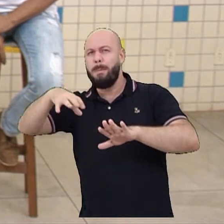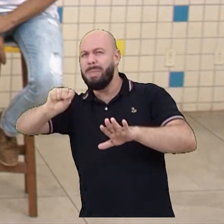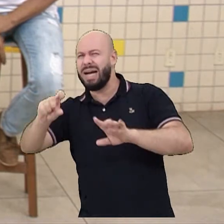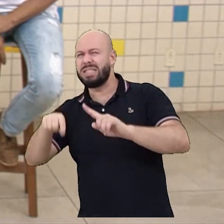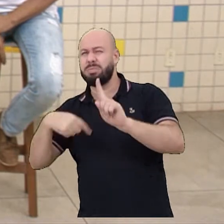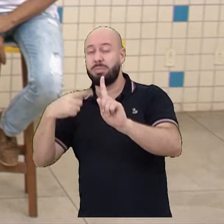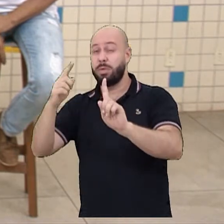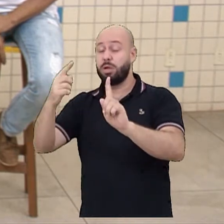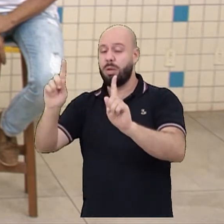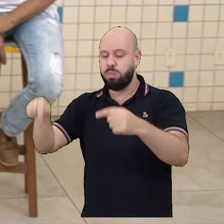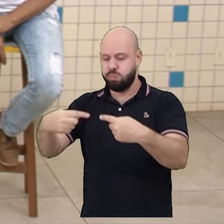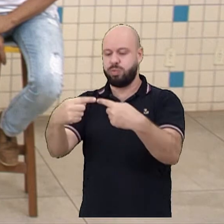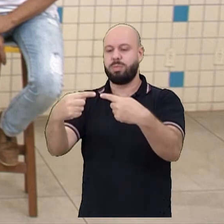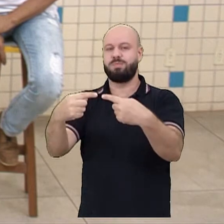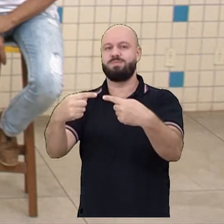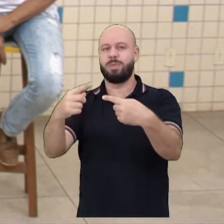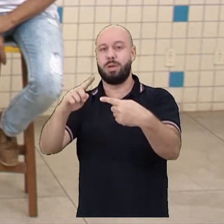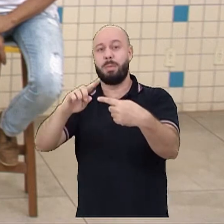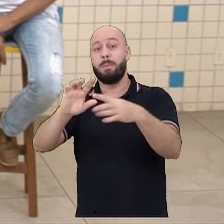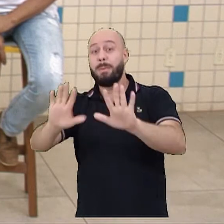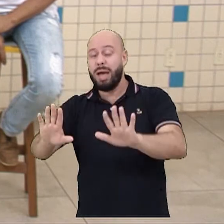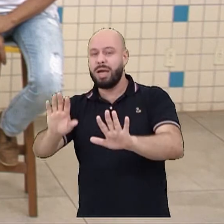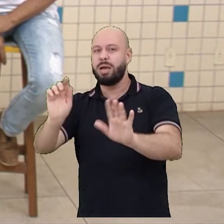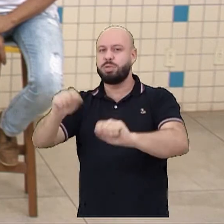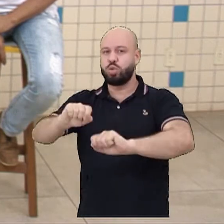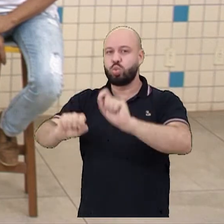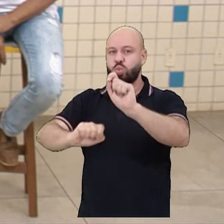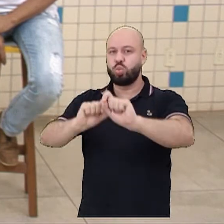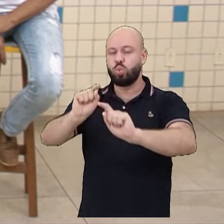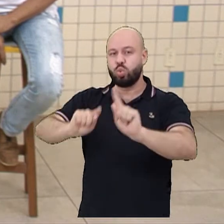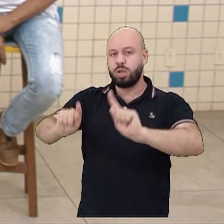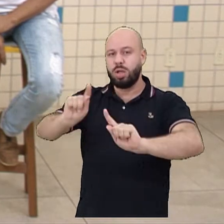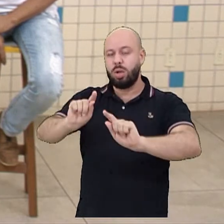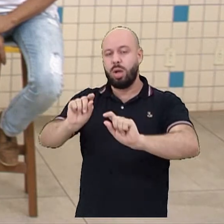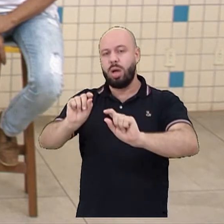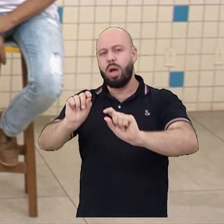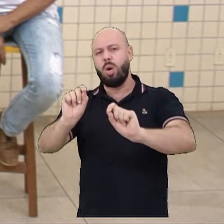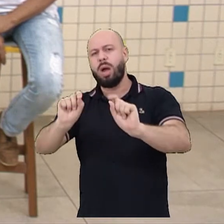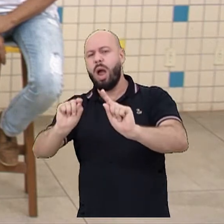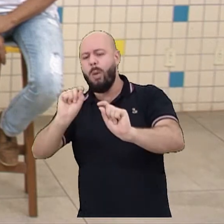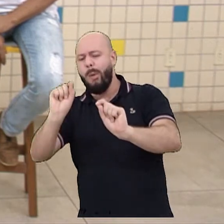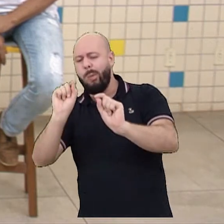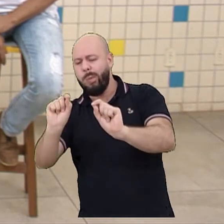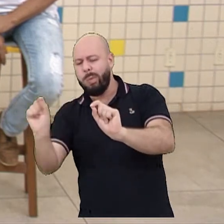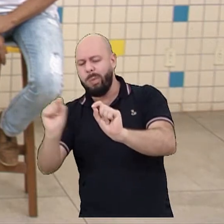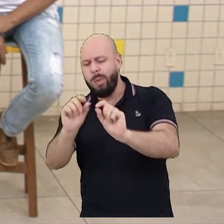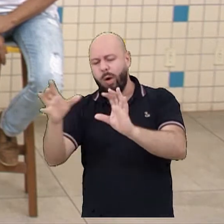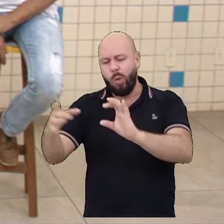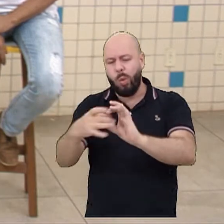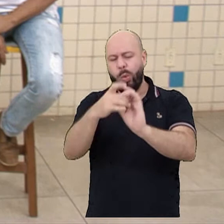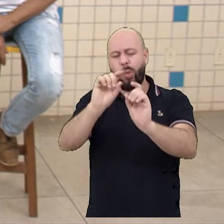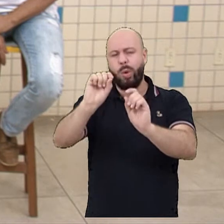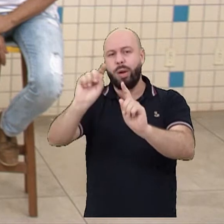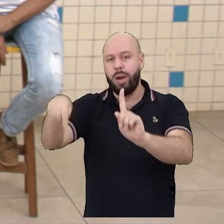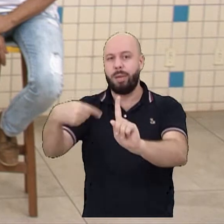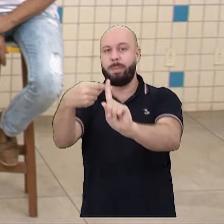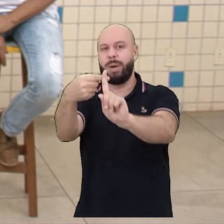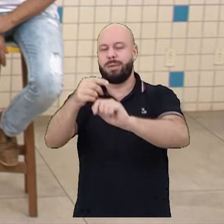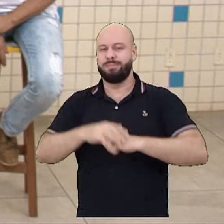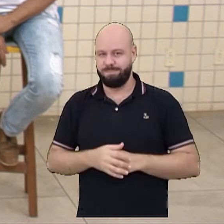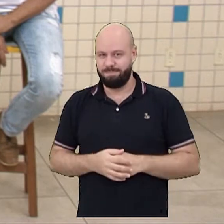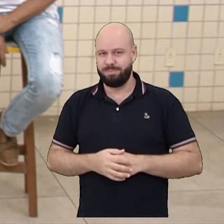de oposição, mas nesse caso também, em função desse contexto, ele veio dando a ideia de adição e